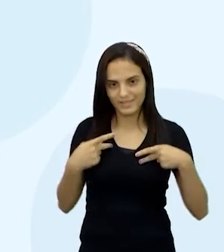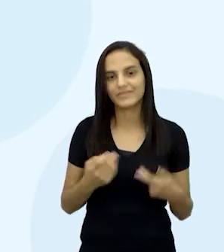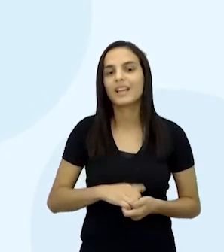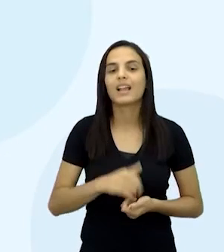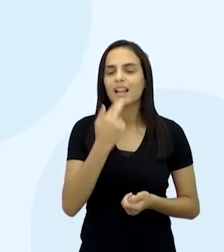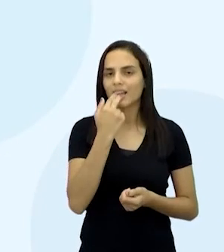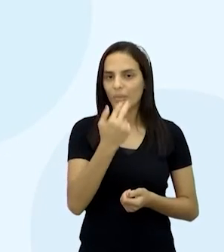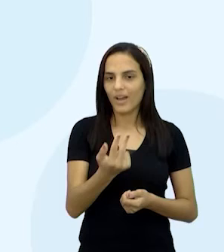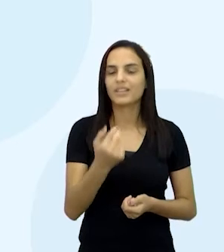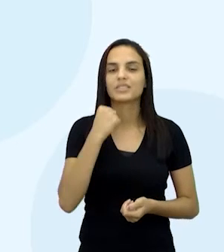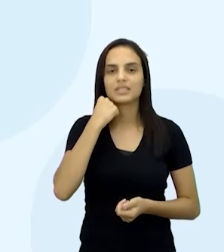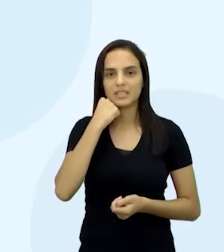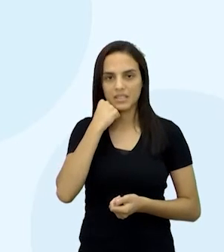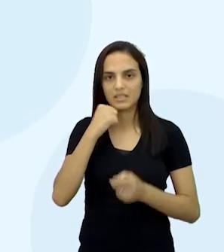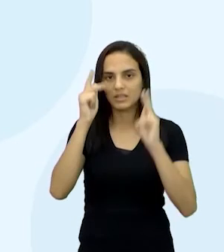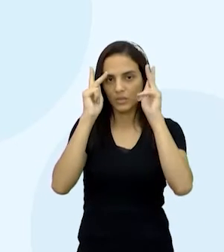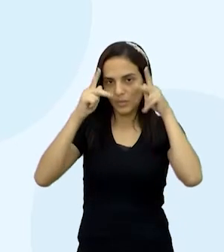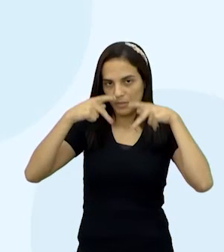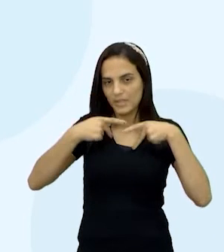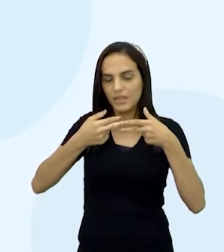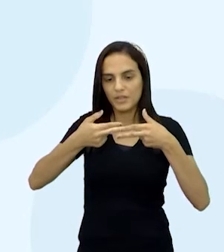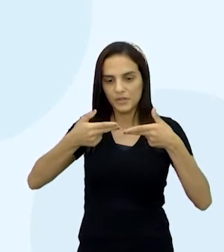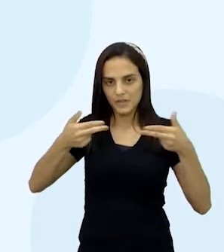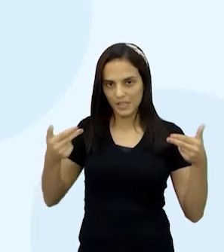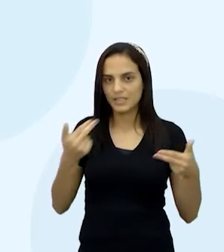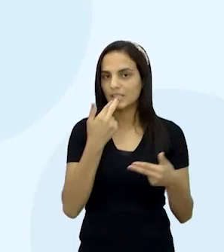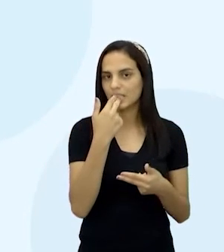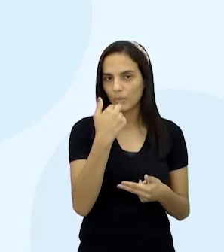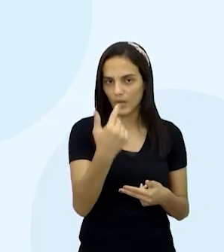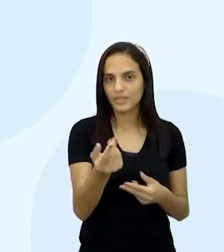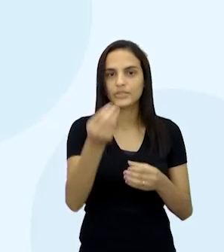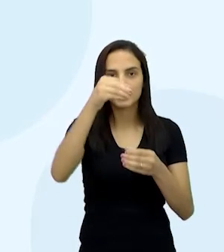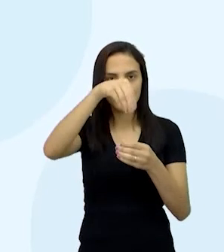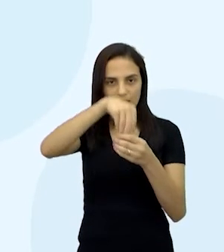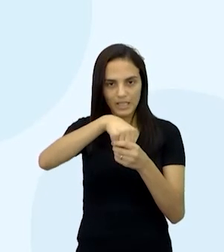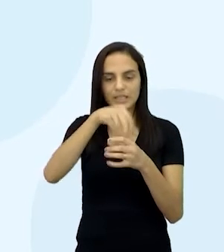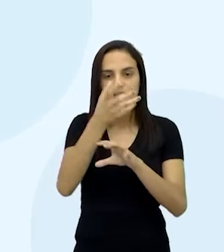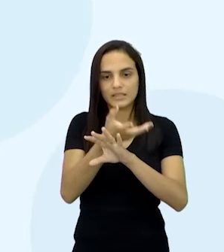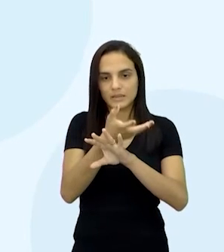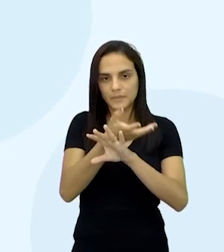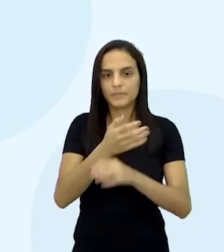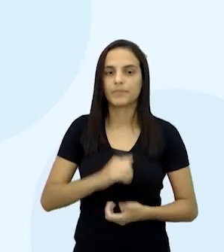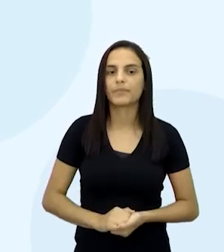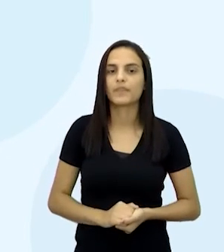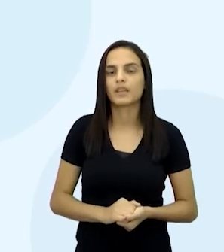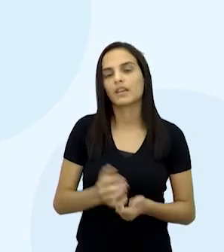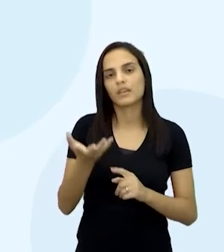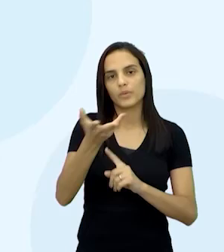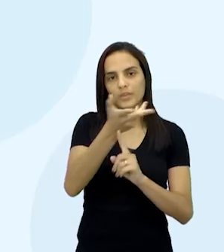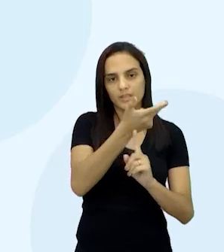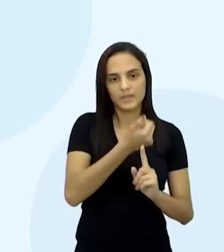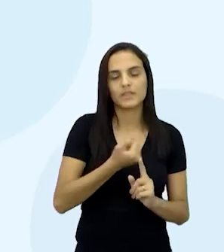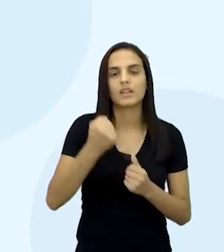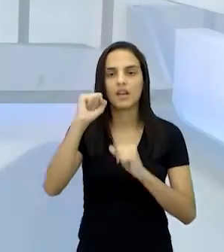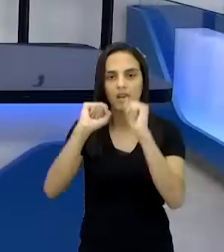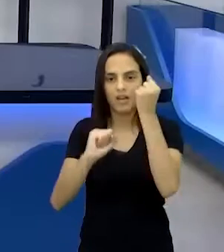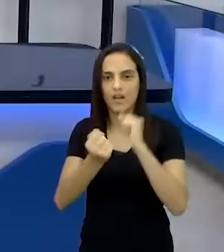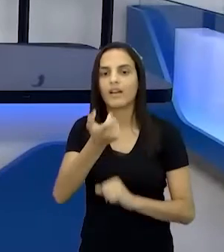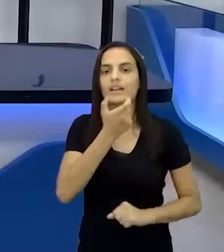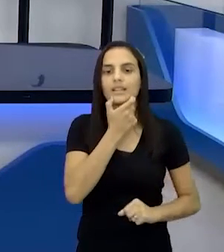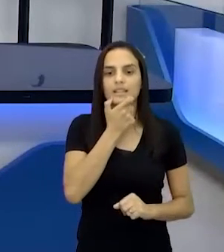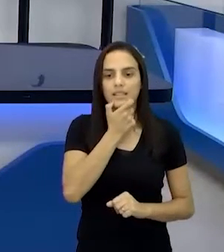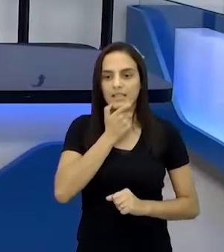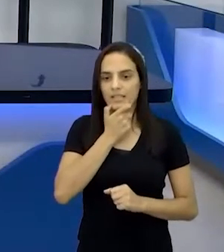são áreas de conhecimento que tem várias disciplinas ali dentro. Verdade. Então a gente tem educação física, arte, língua portuguesa,